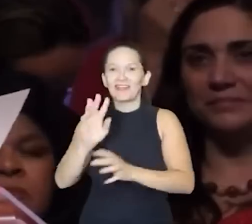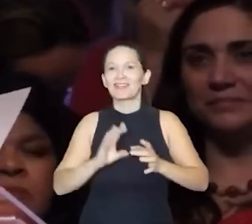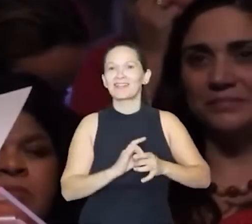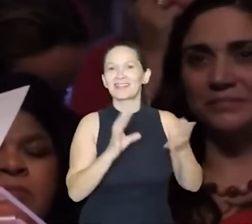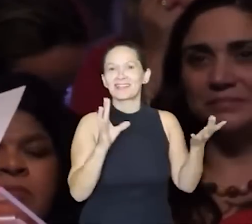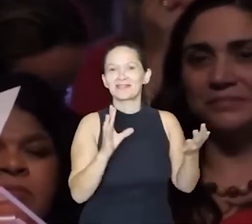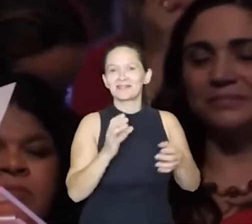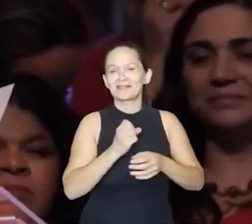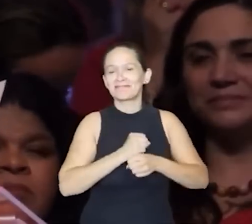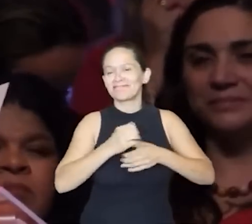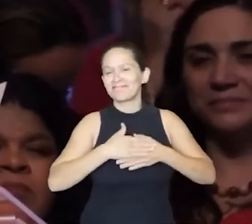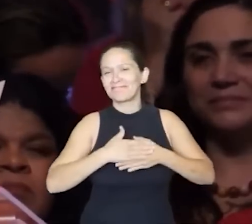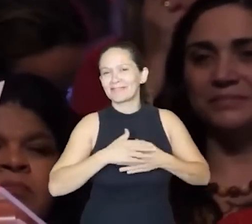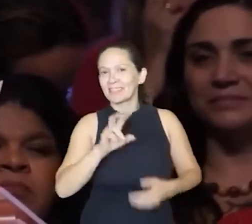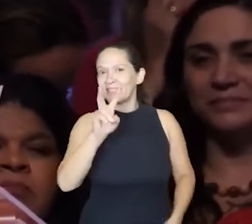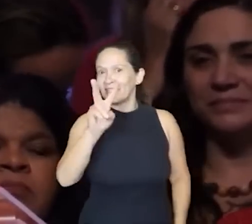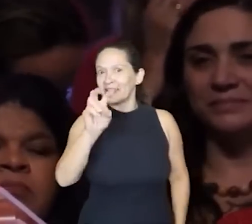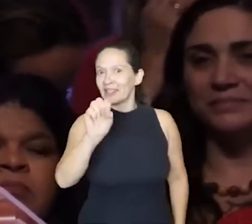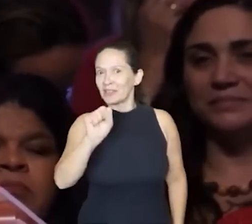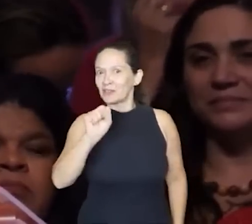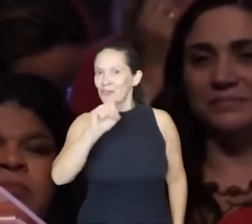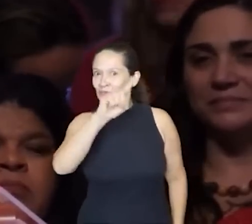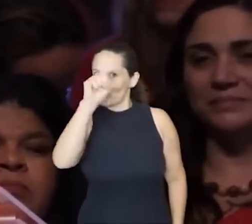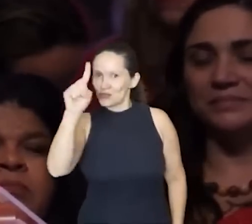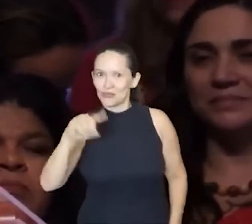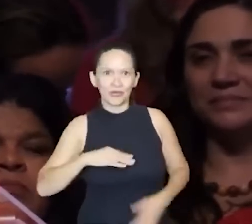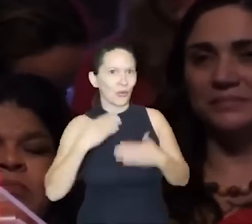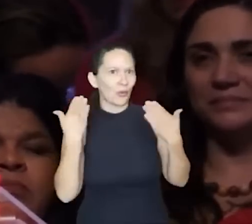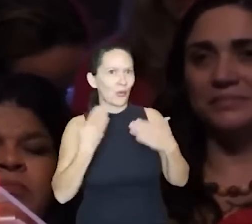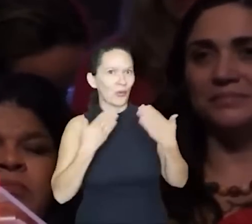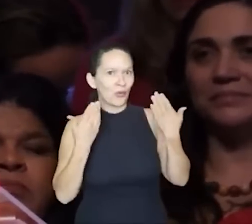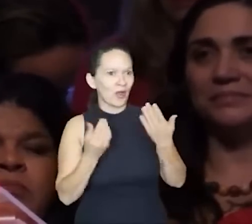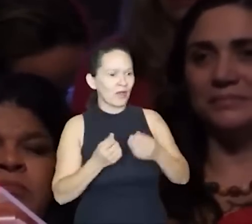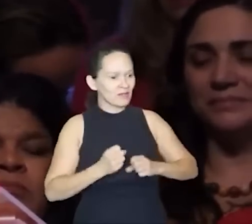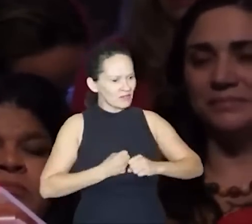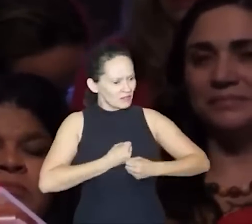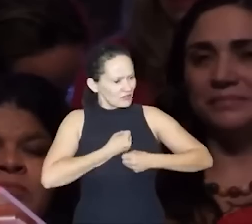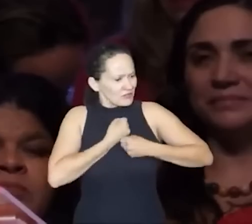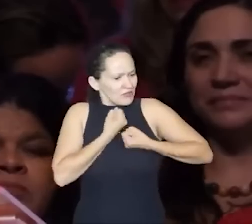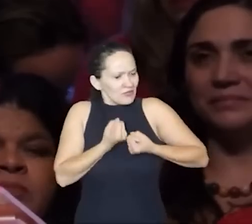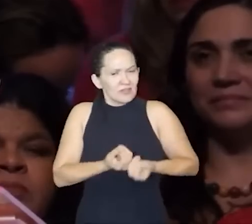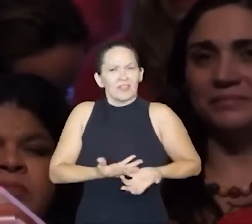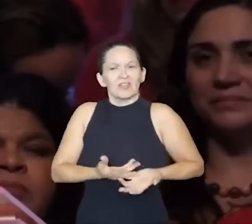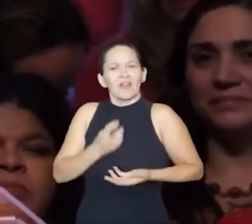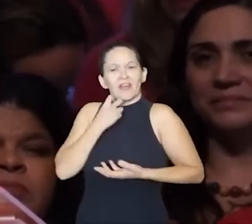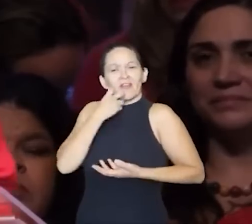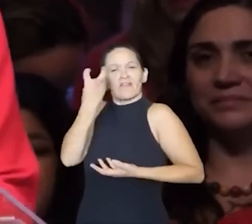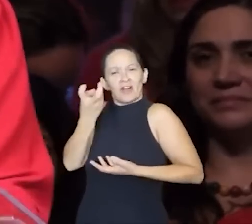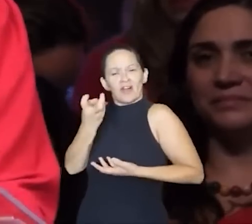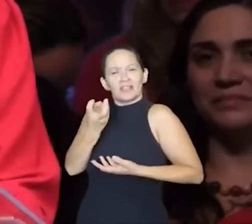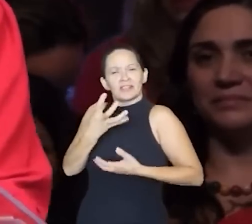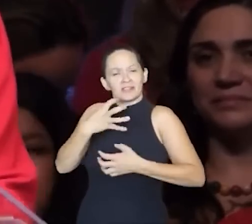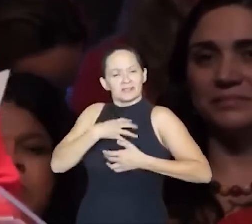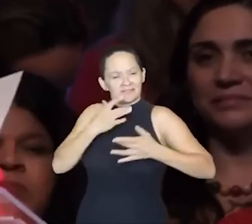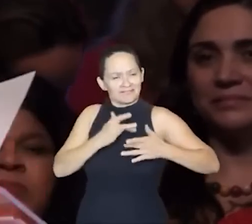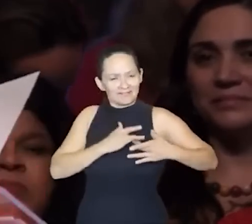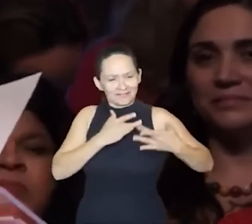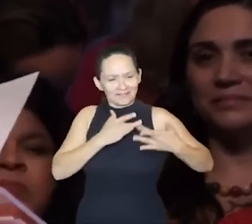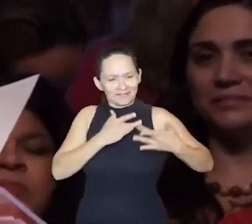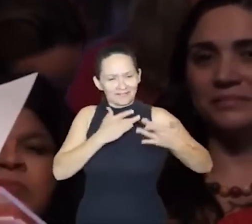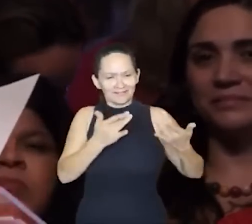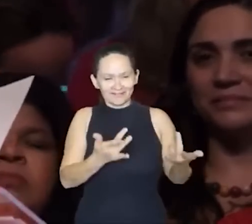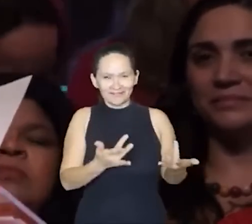de 580 dias deu vida e voz ao sentimento de solidariedade diante da